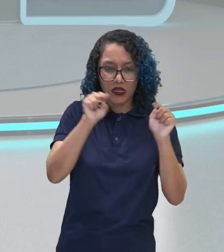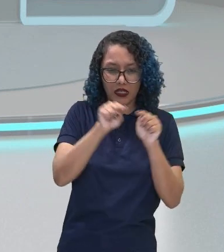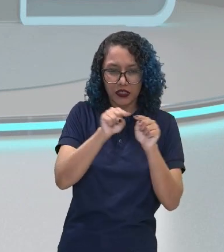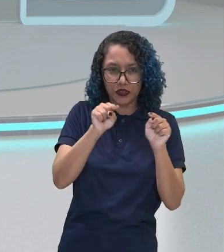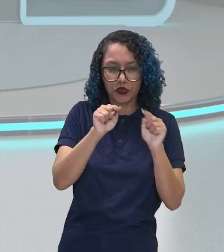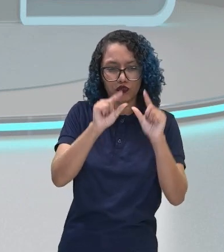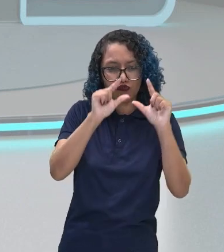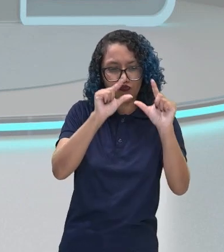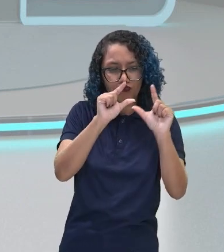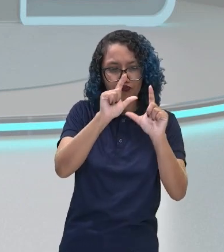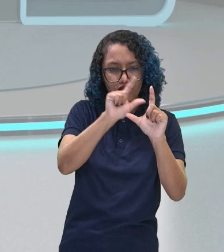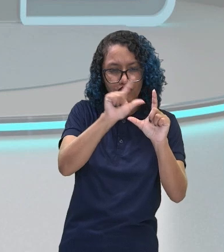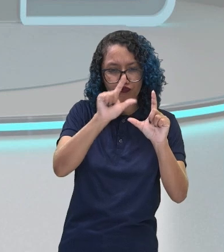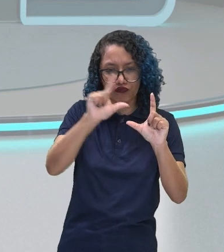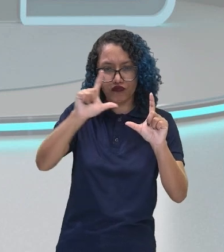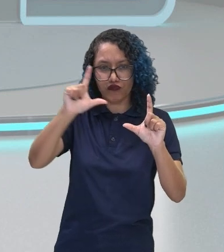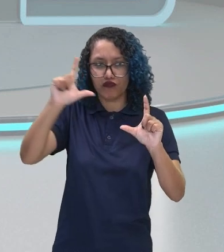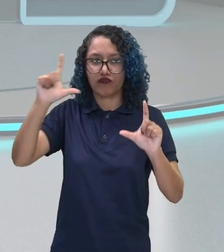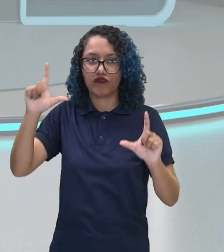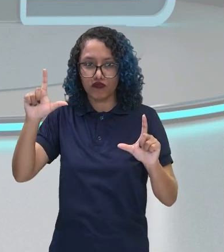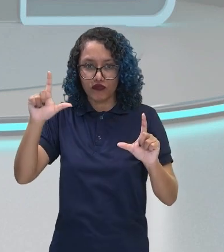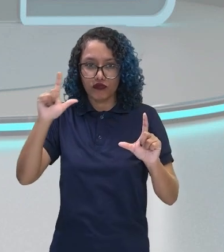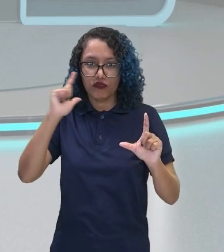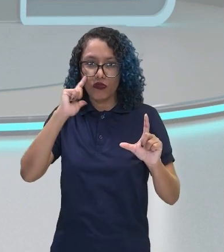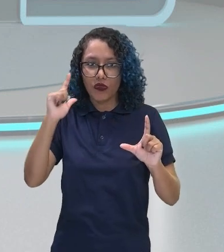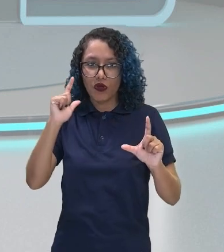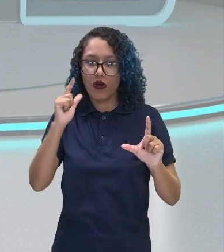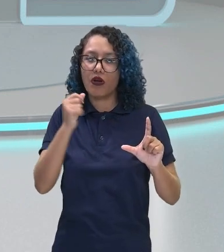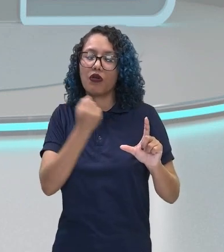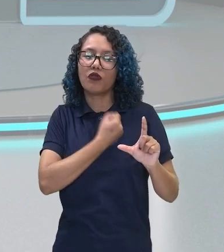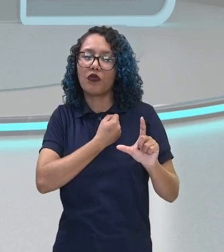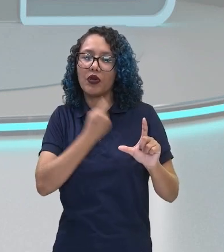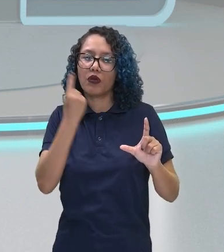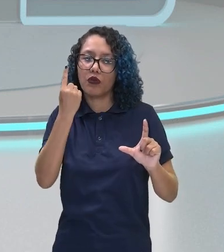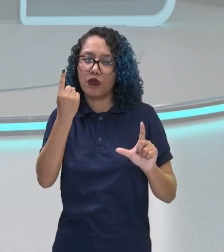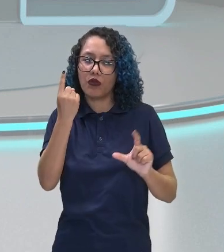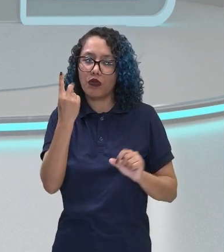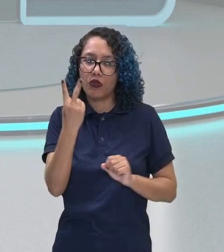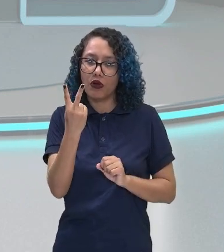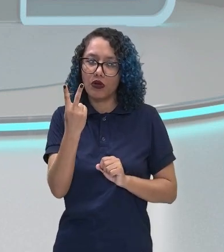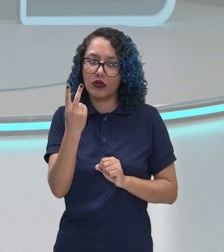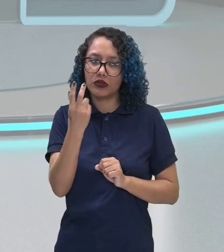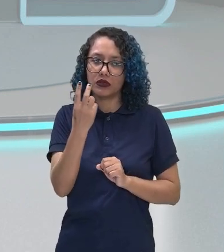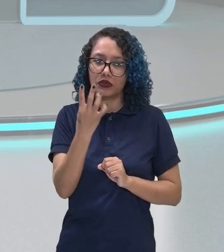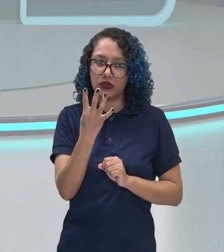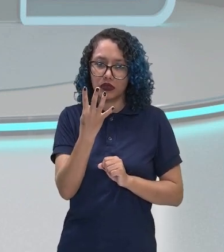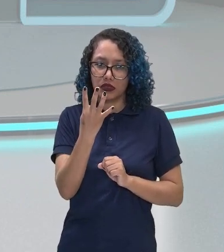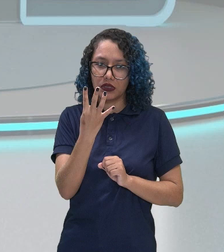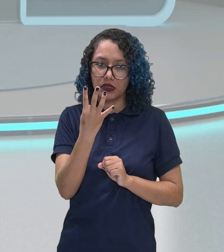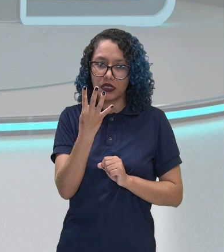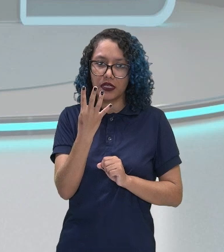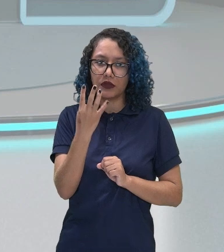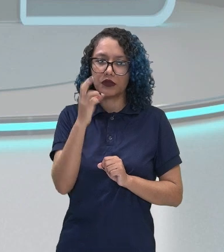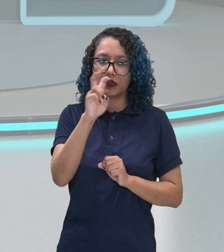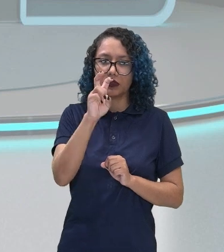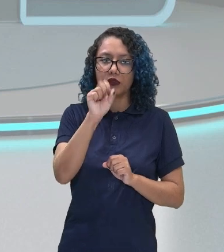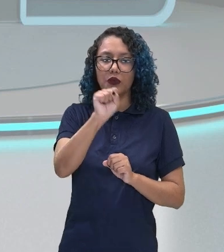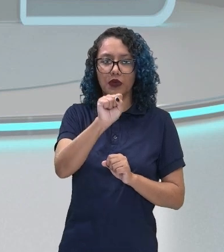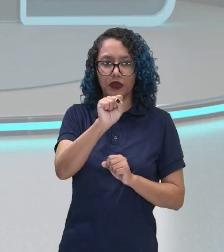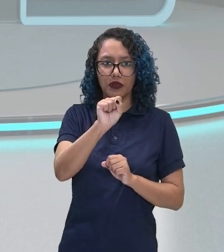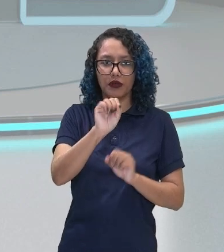eu consigo enxergar que existe o 1, o 2, o 3, o 5 e o